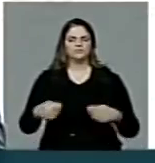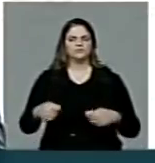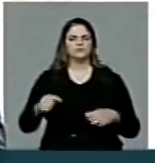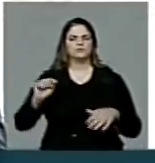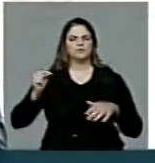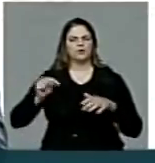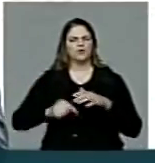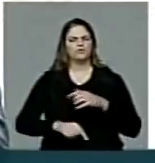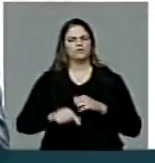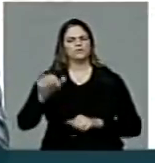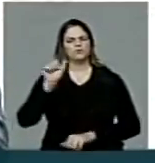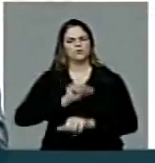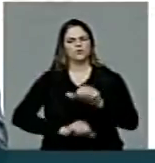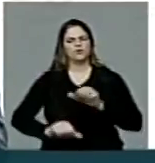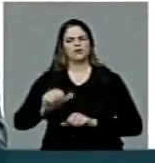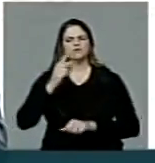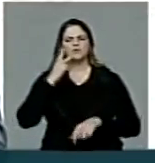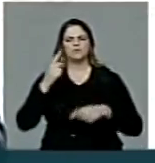O senhor